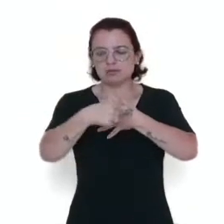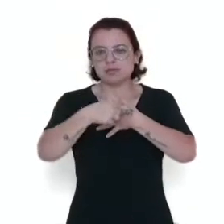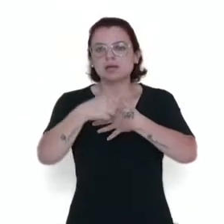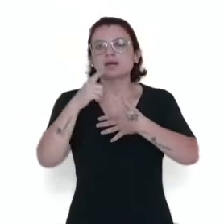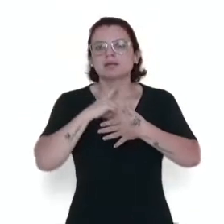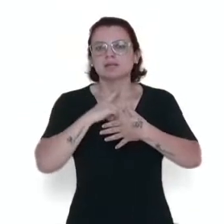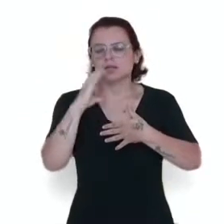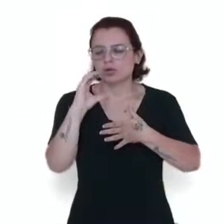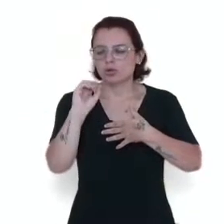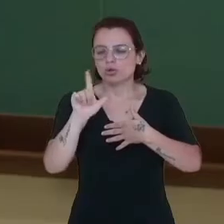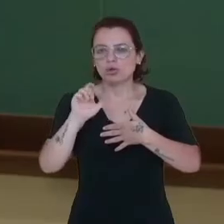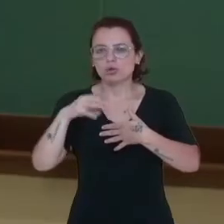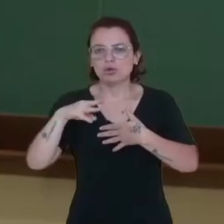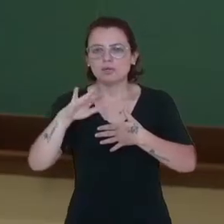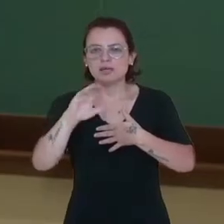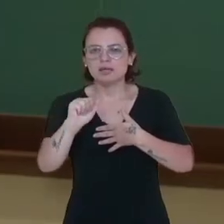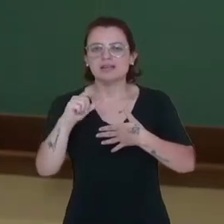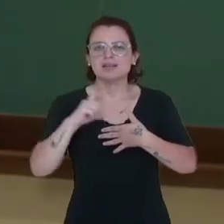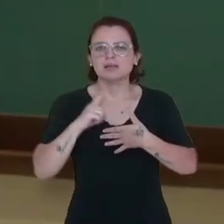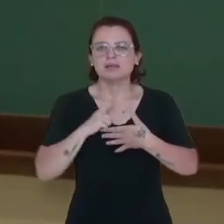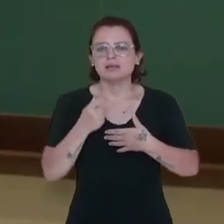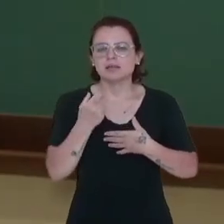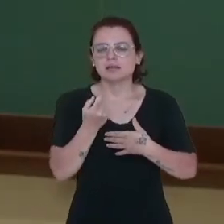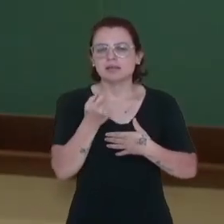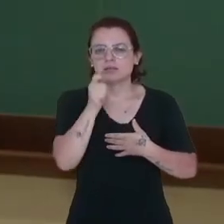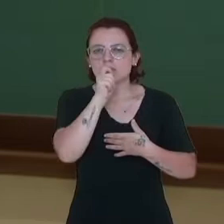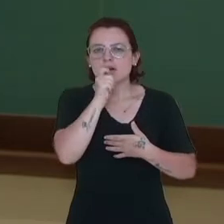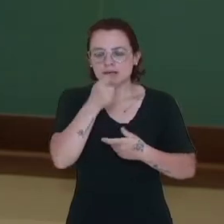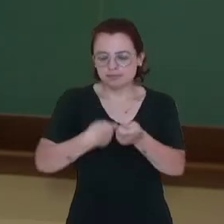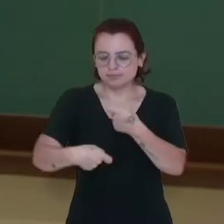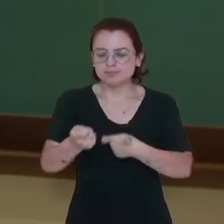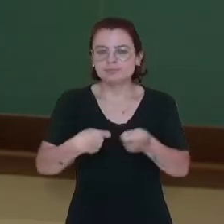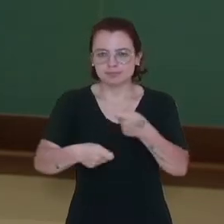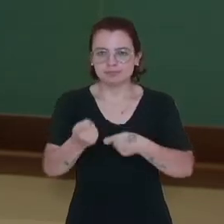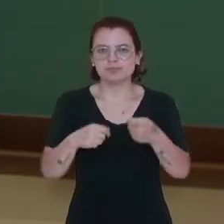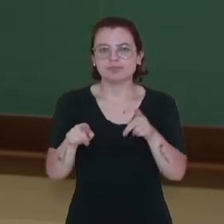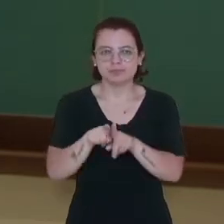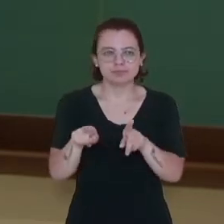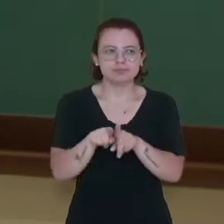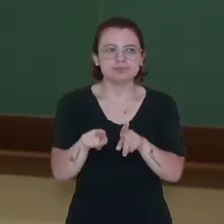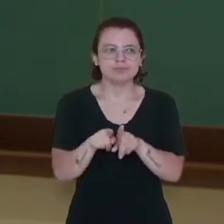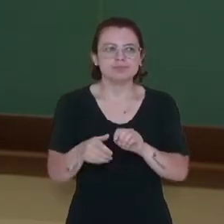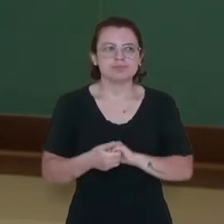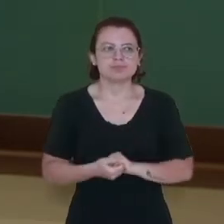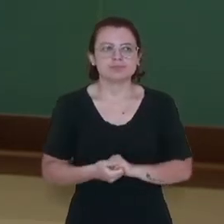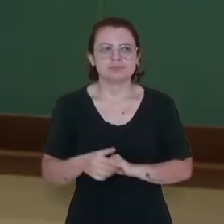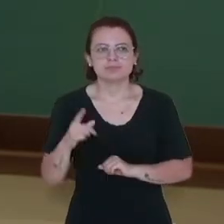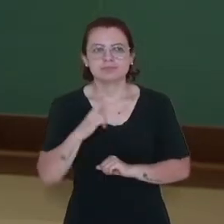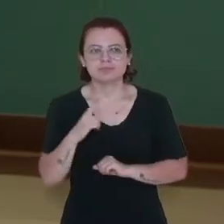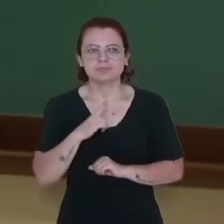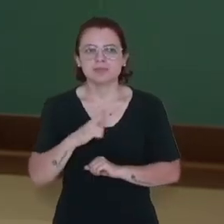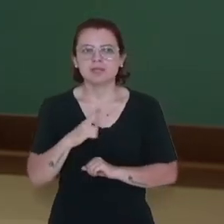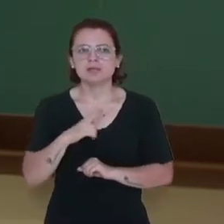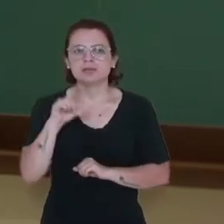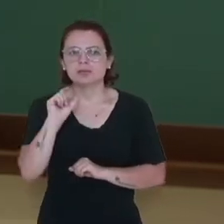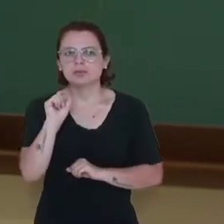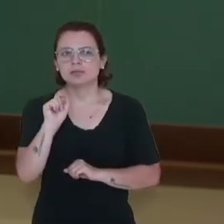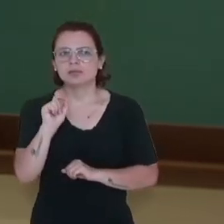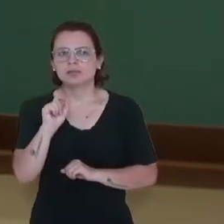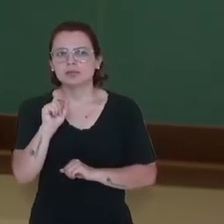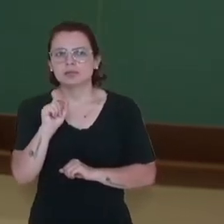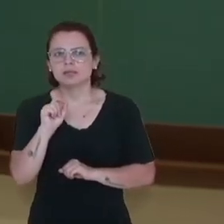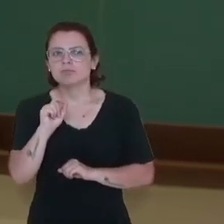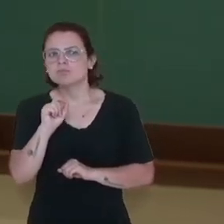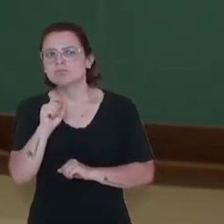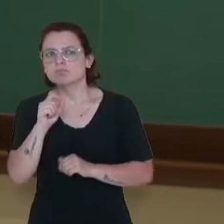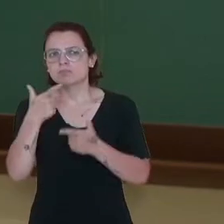que envolve ali, as Farc, que é um grupo terrorista, também o ILN, que é um grupo também terrorista